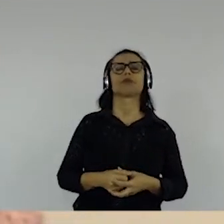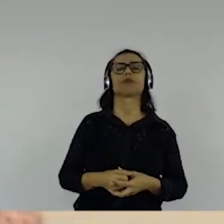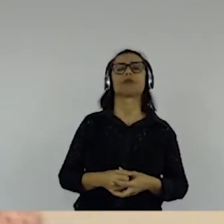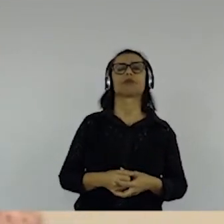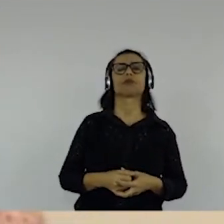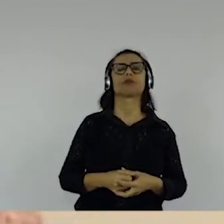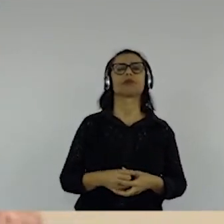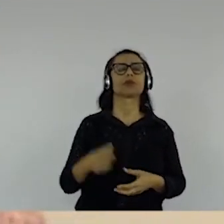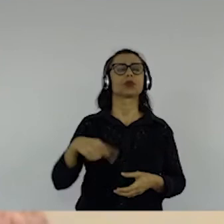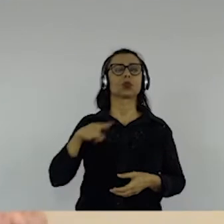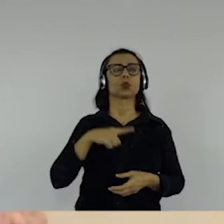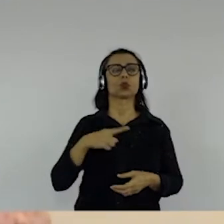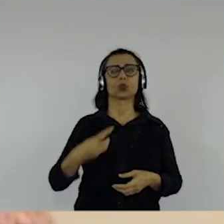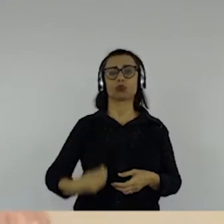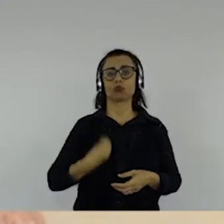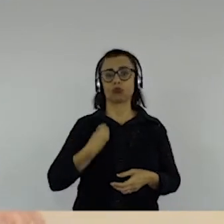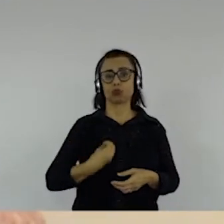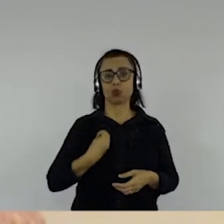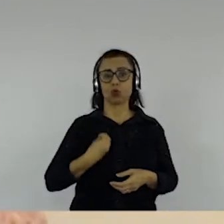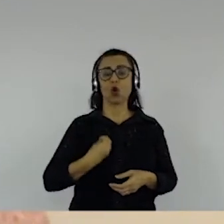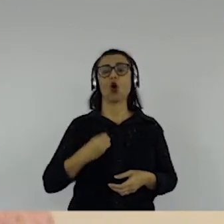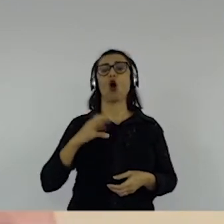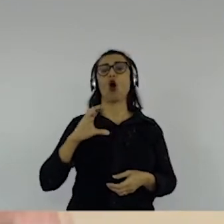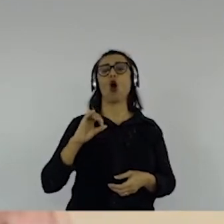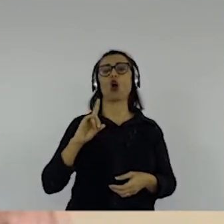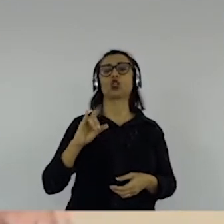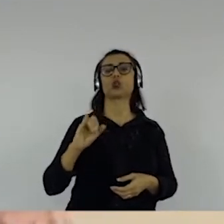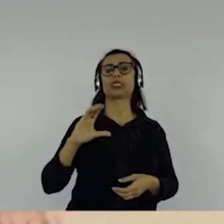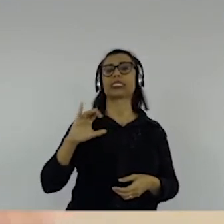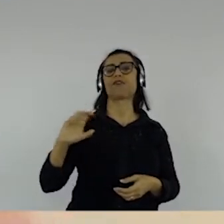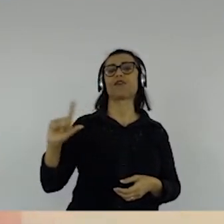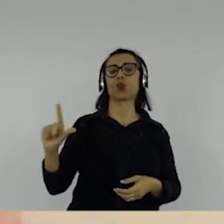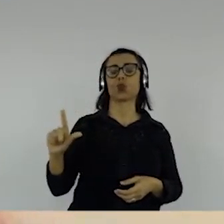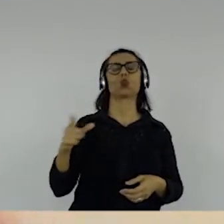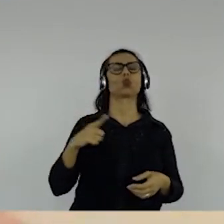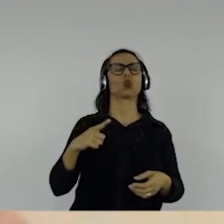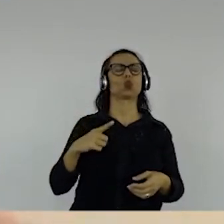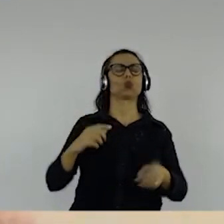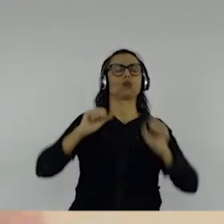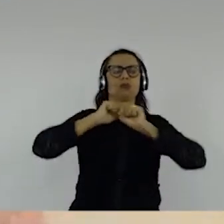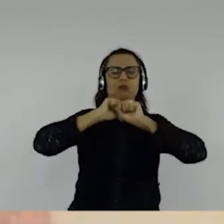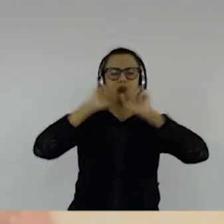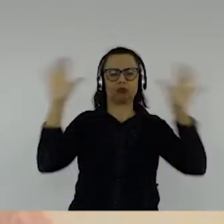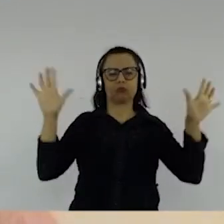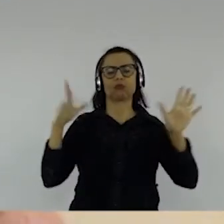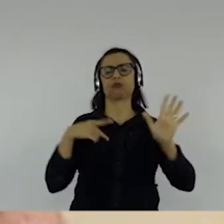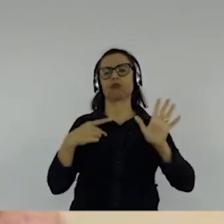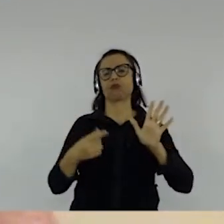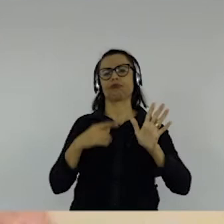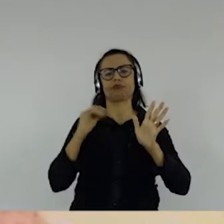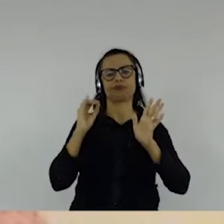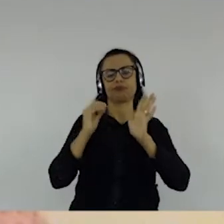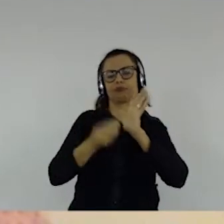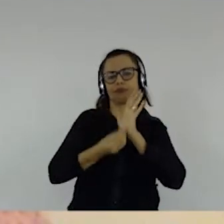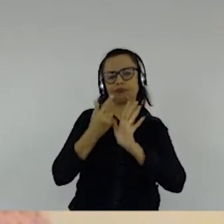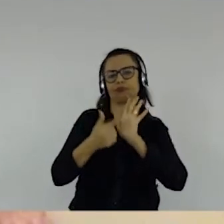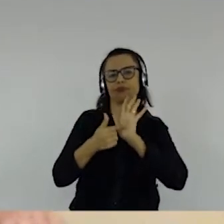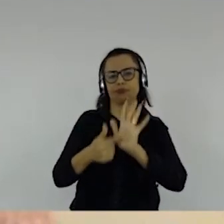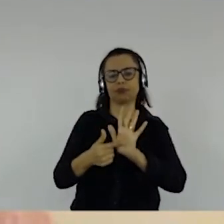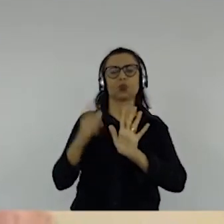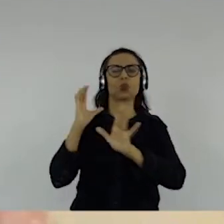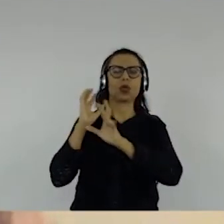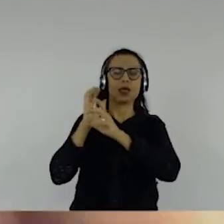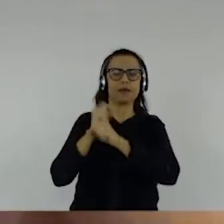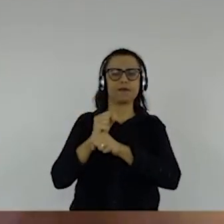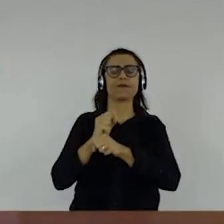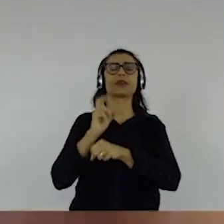de situações nas quais o Código Civil expressamente ou implicitamente autorizaria uma